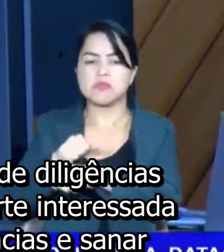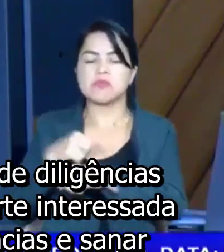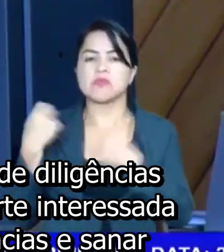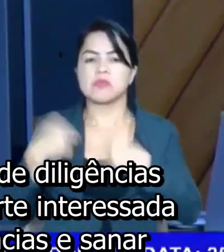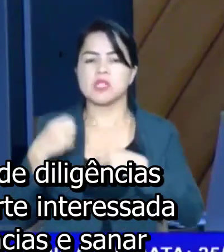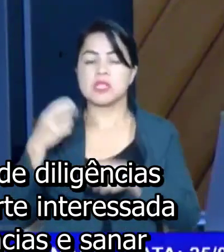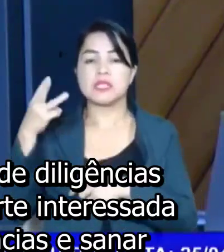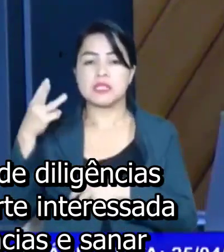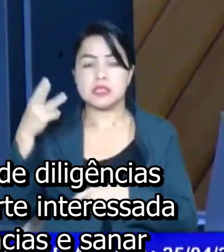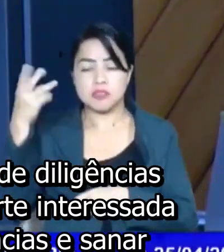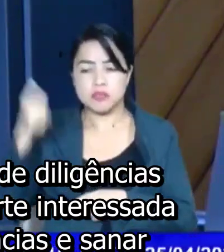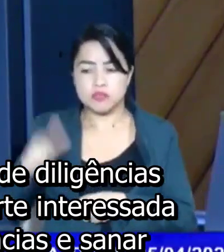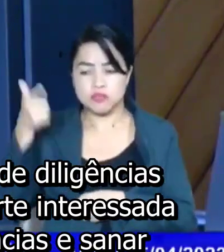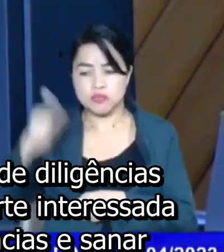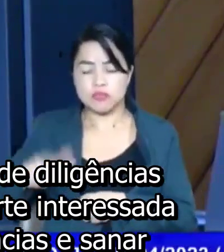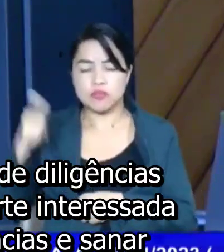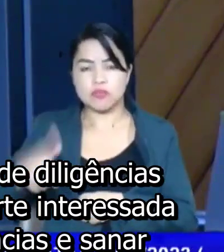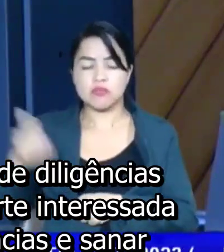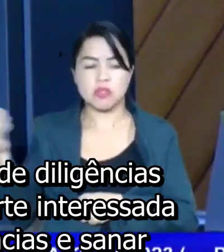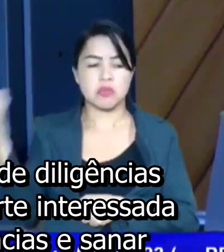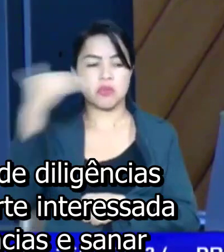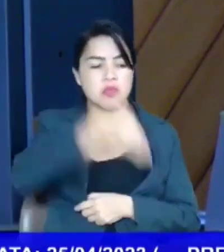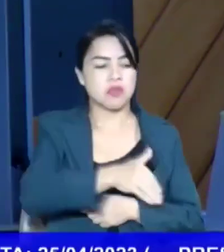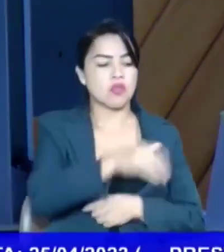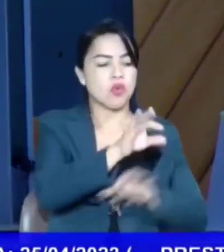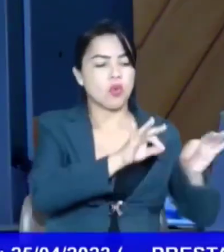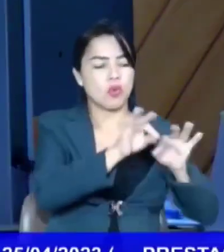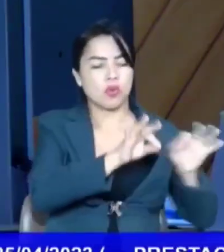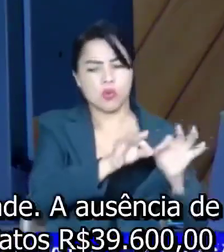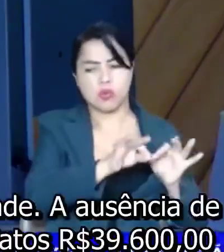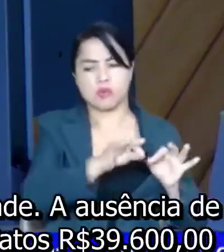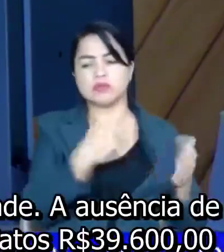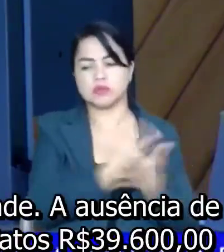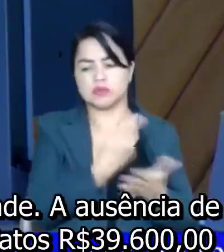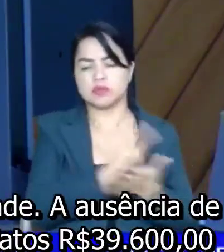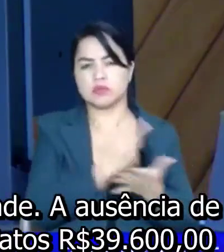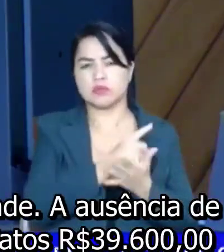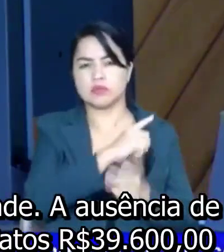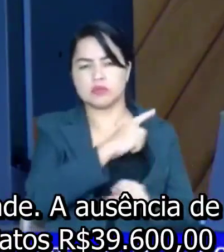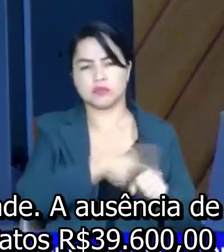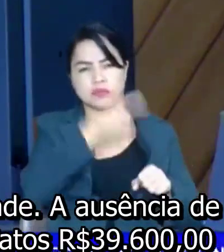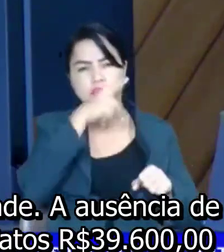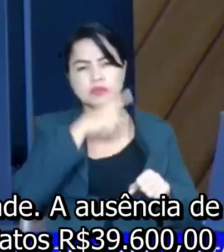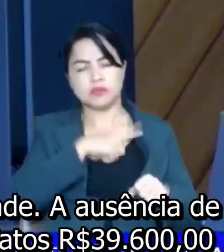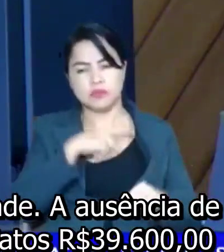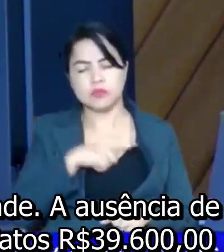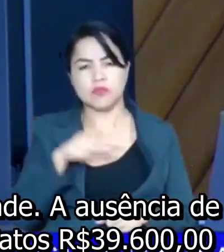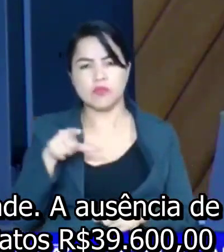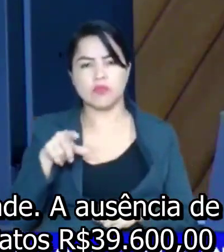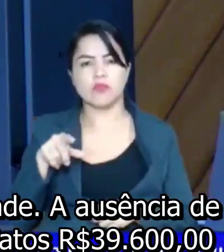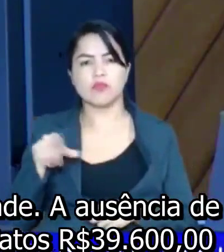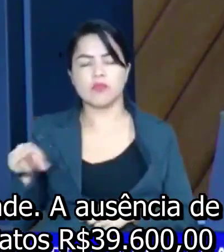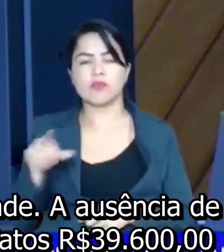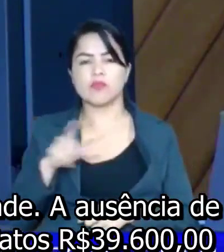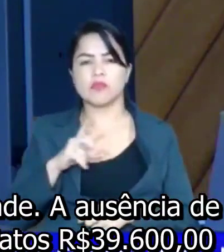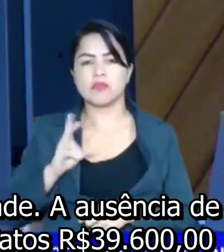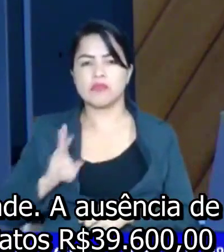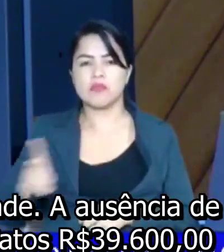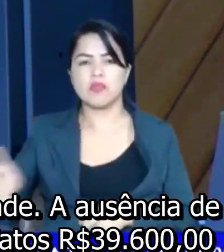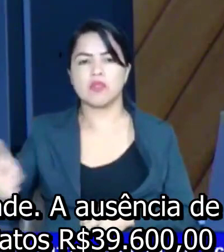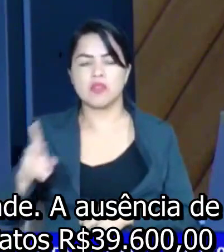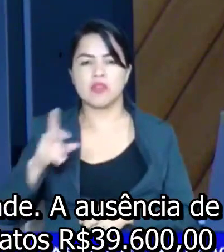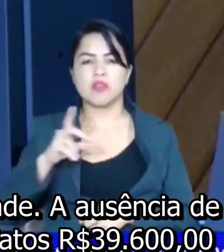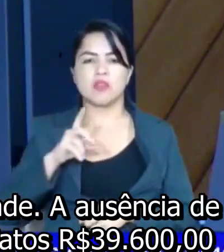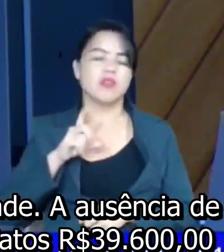3 vezes para cumprir as diligências e sanar as falhas identificadas, remanesceram